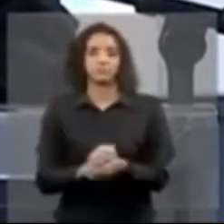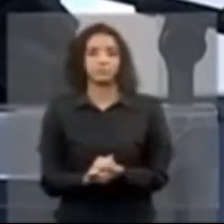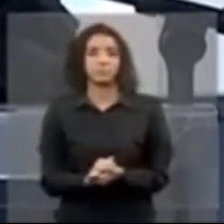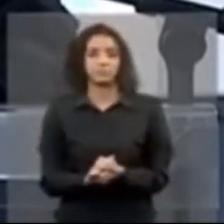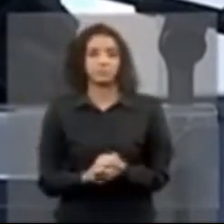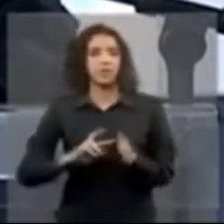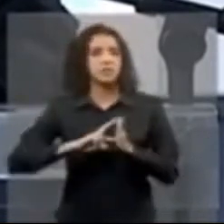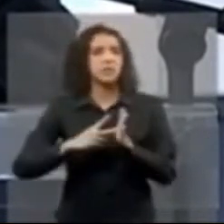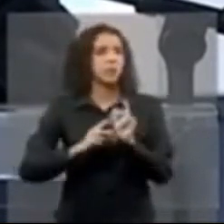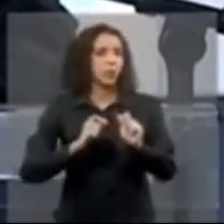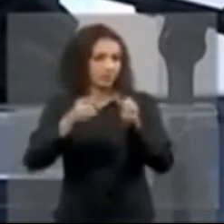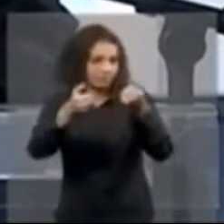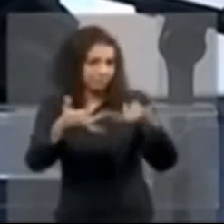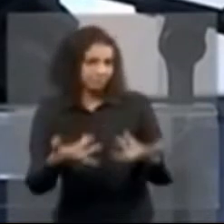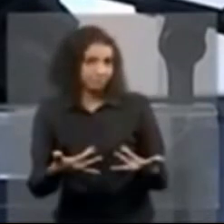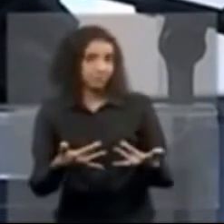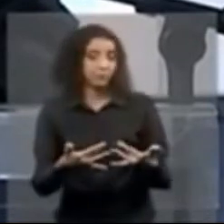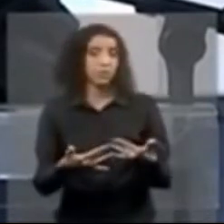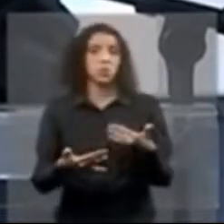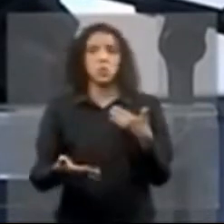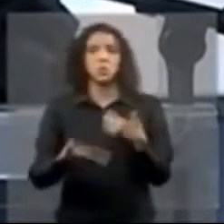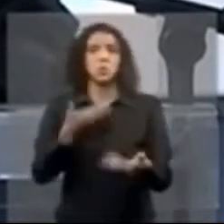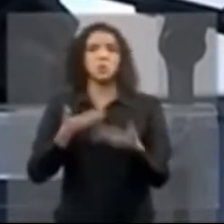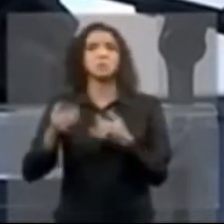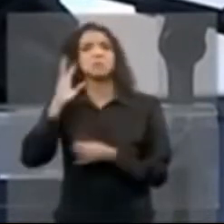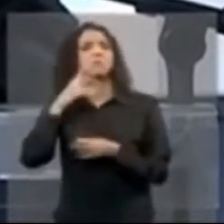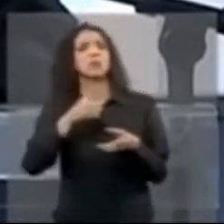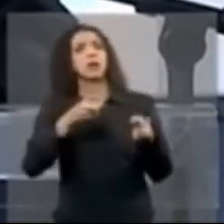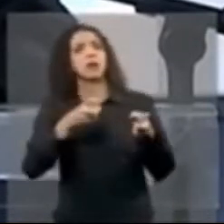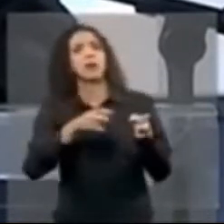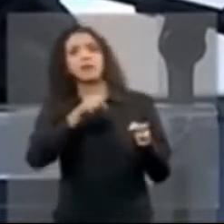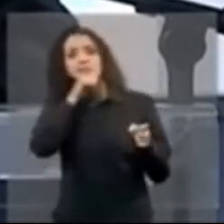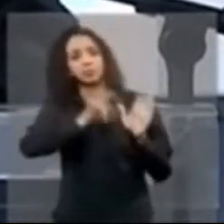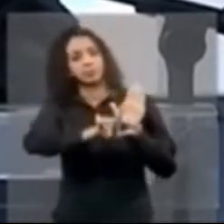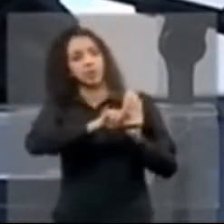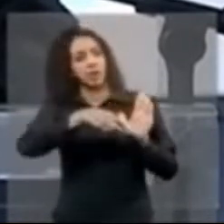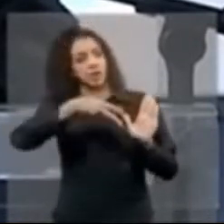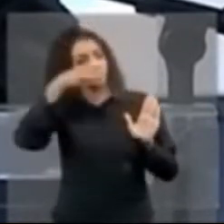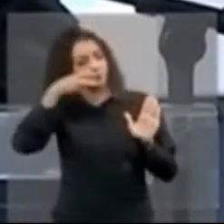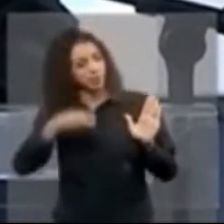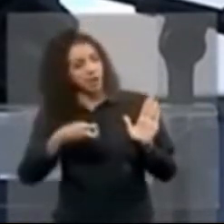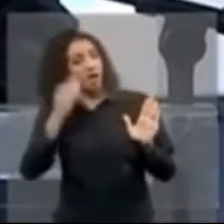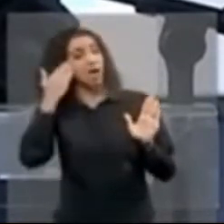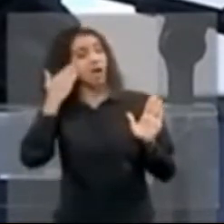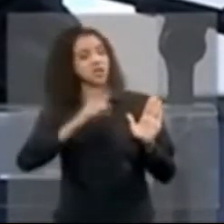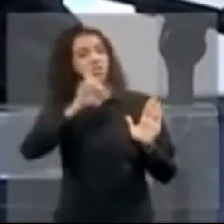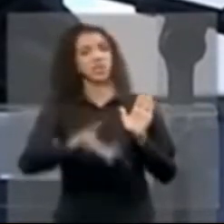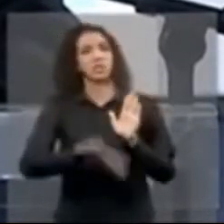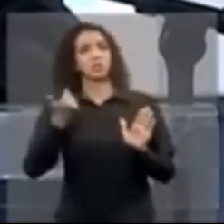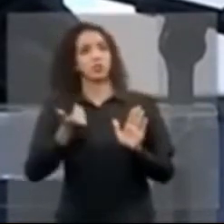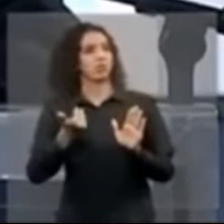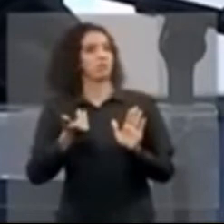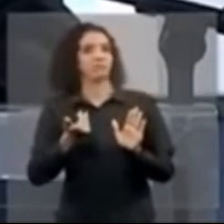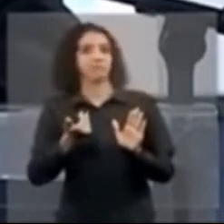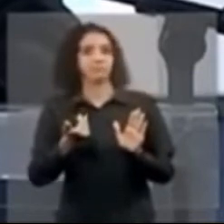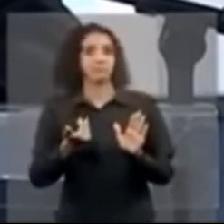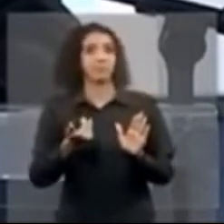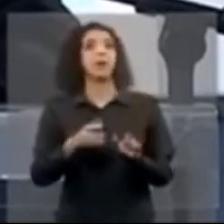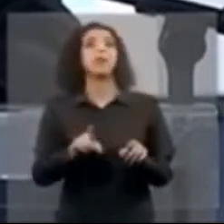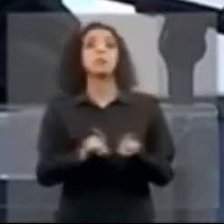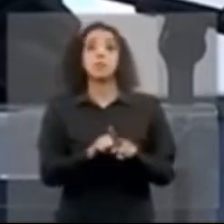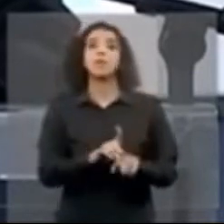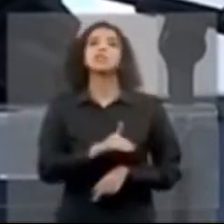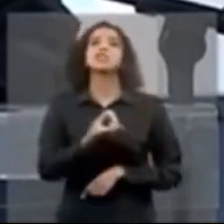seja, proíbe qualquer interpretação restritiva dos direitos consignados neste artigo, inclusive o direito à